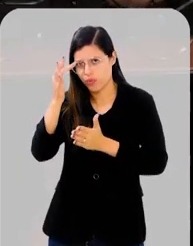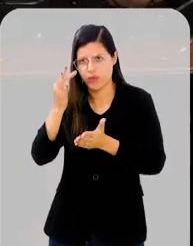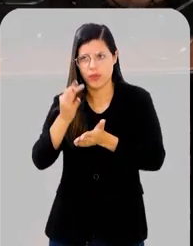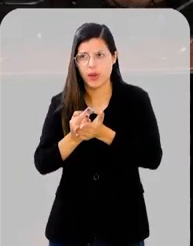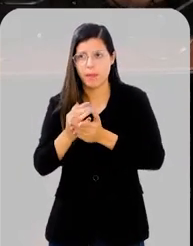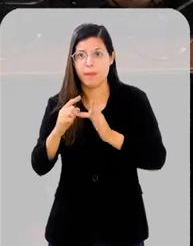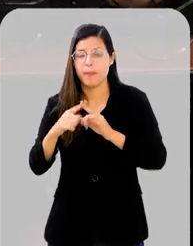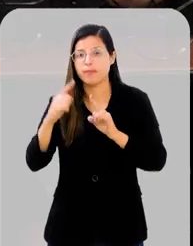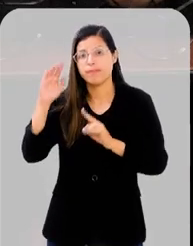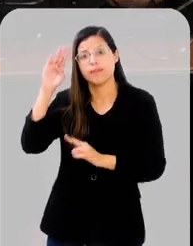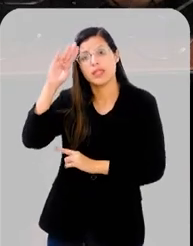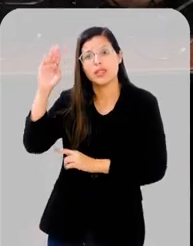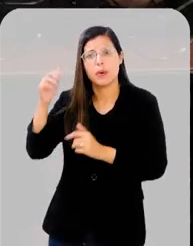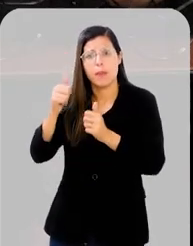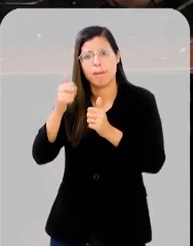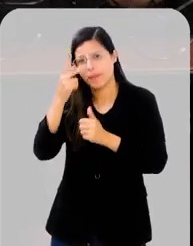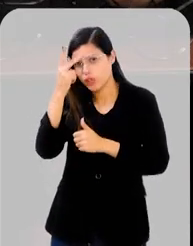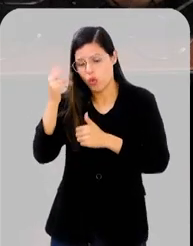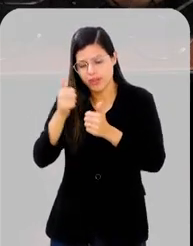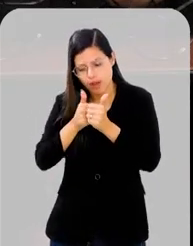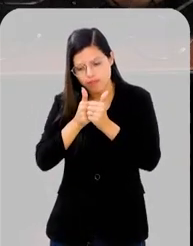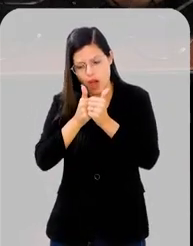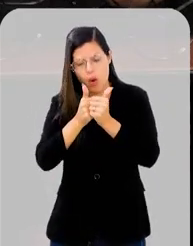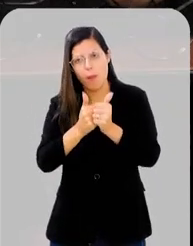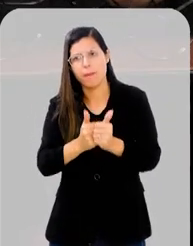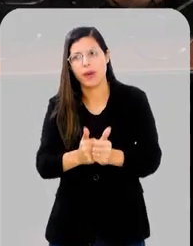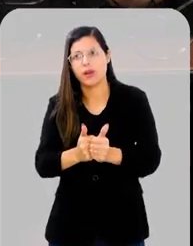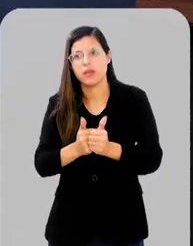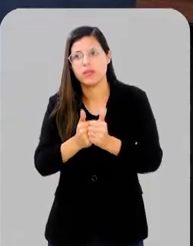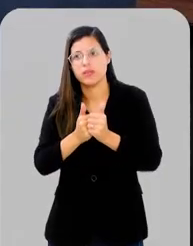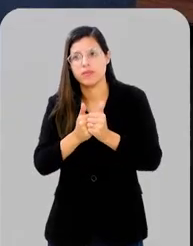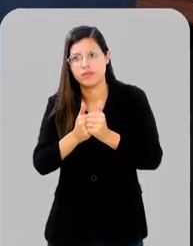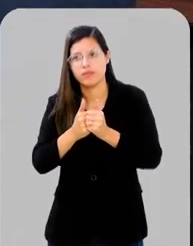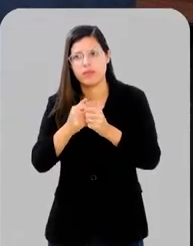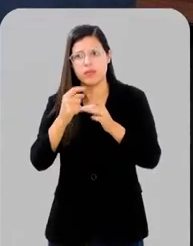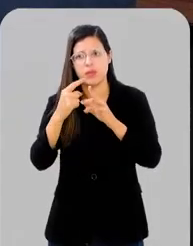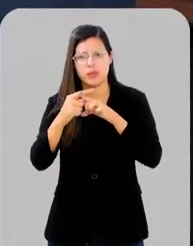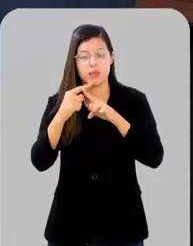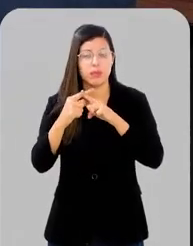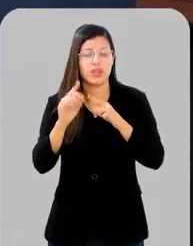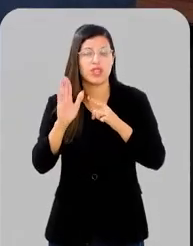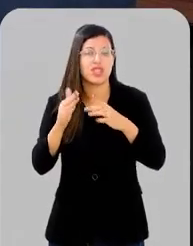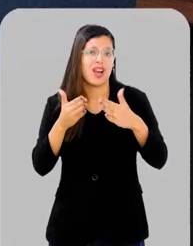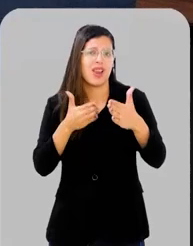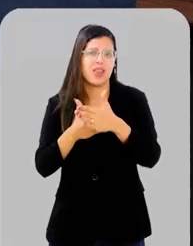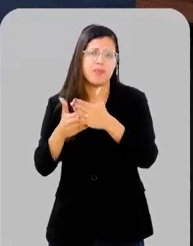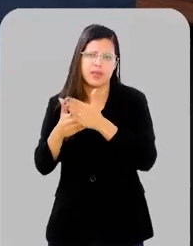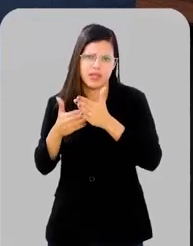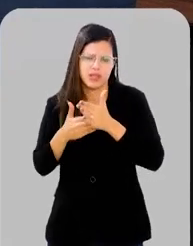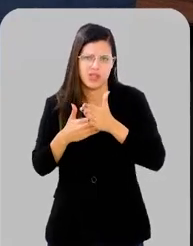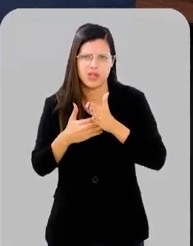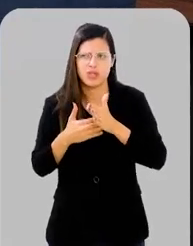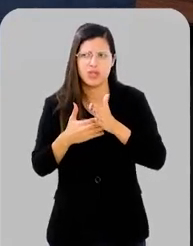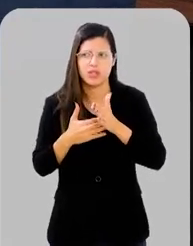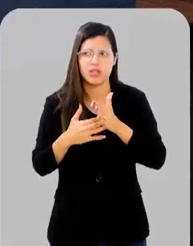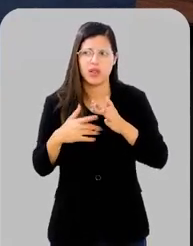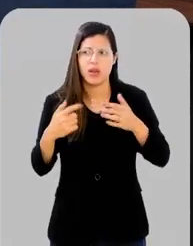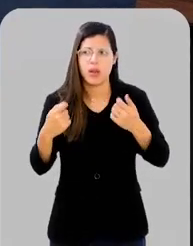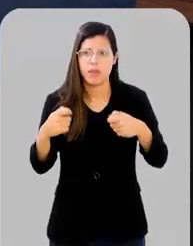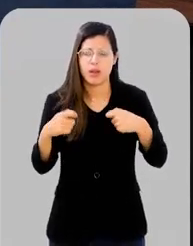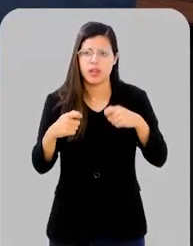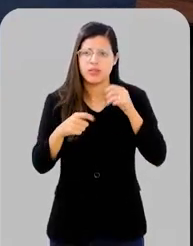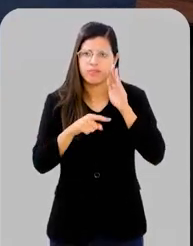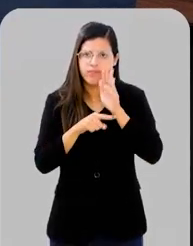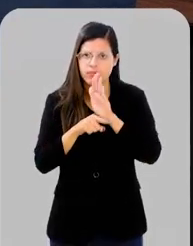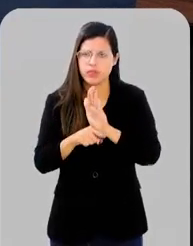Fé mas principalmente o acompanhante porque ele já estressou ele já chegou no limite ele